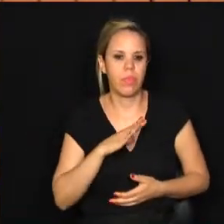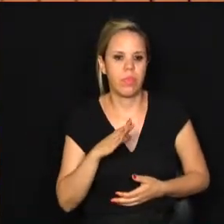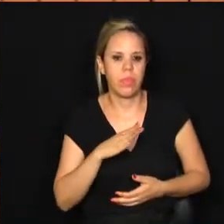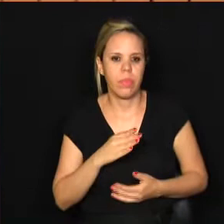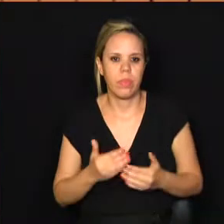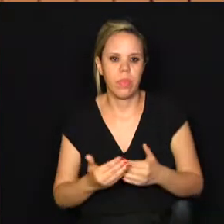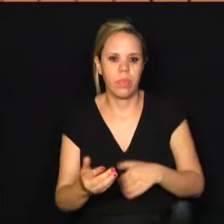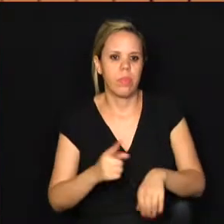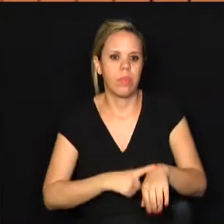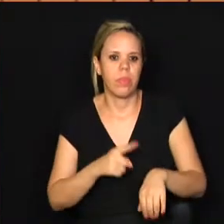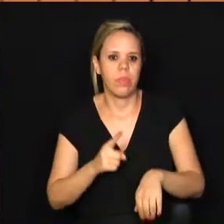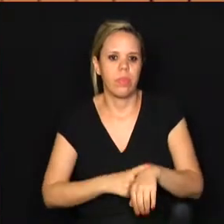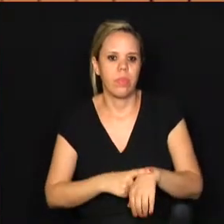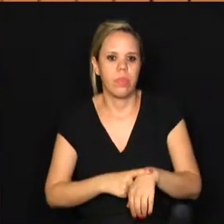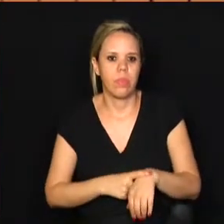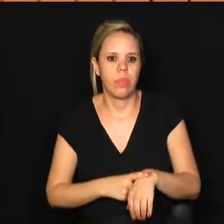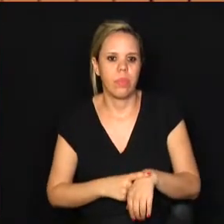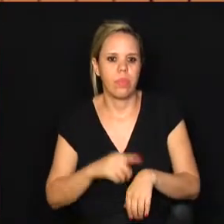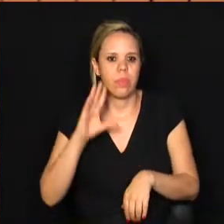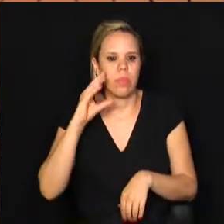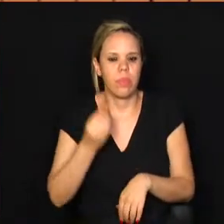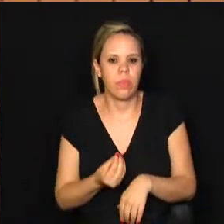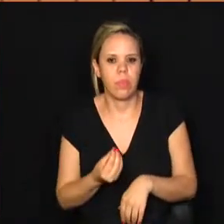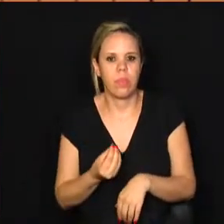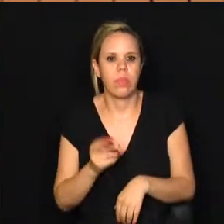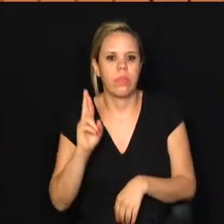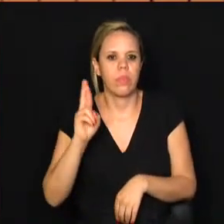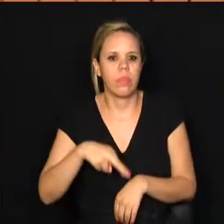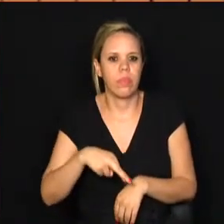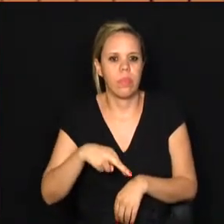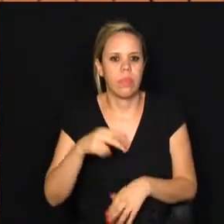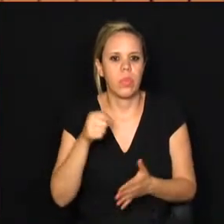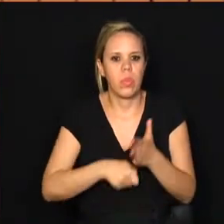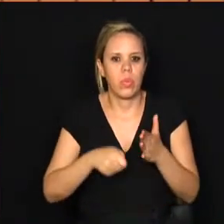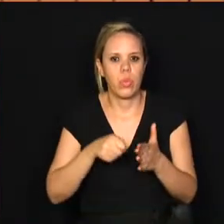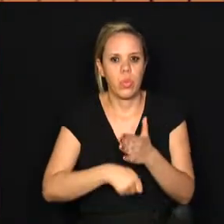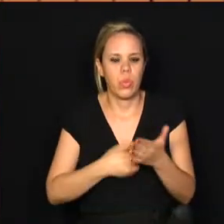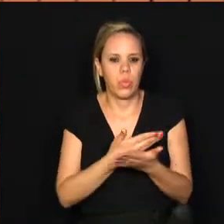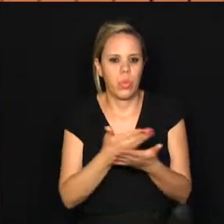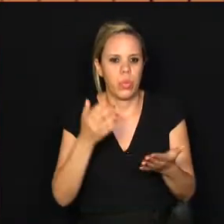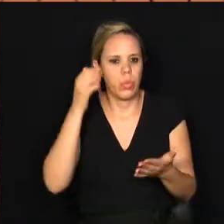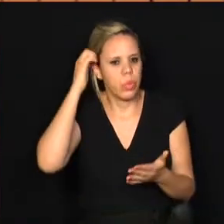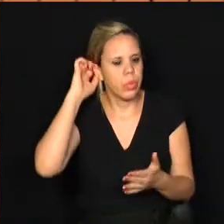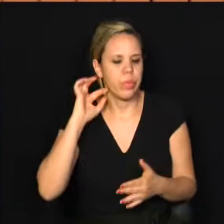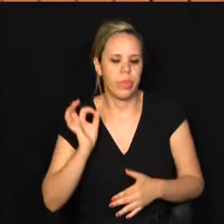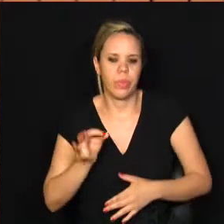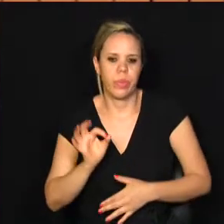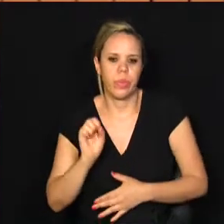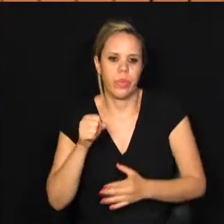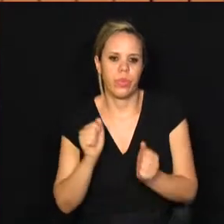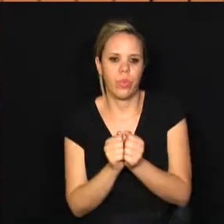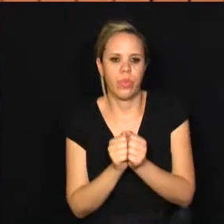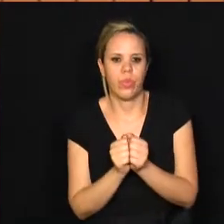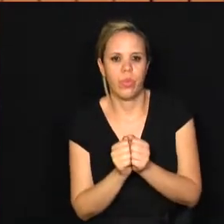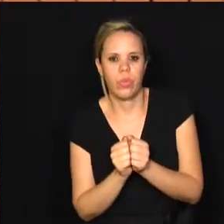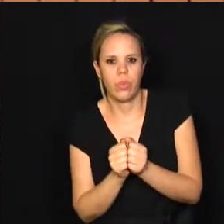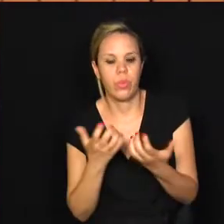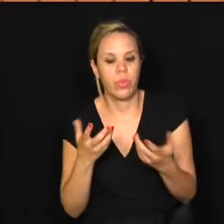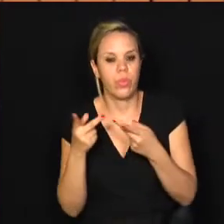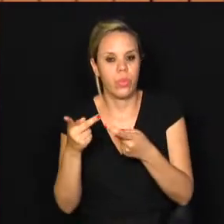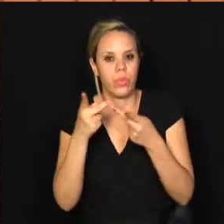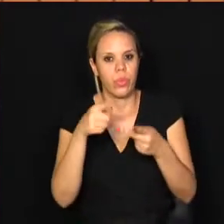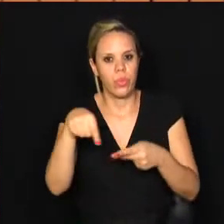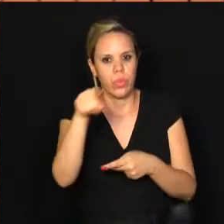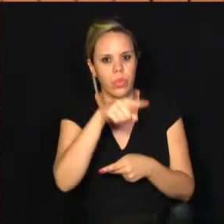partir de um momento que entenderem a razão da luta de vocês, com certeza vão se juntar. Eu queria convidar, então, a